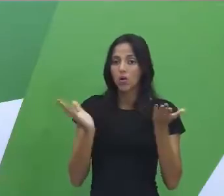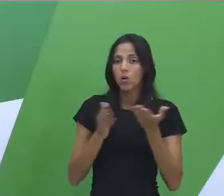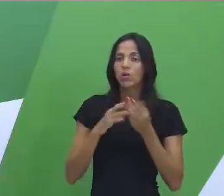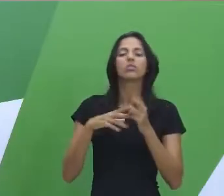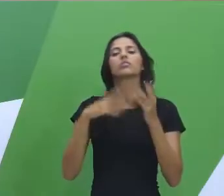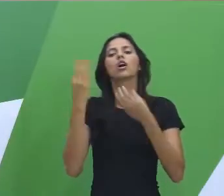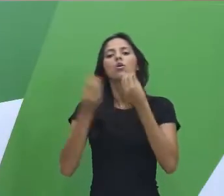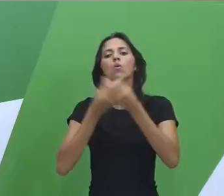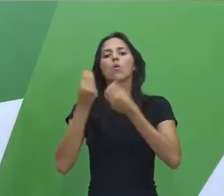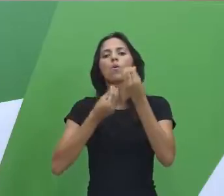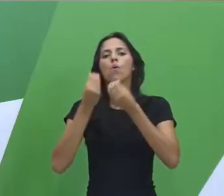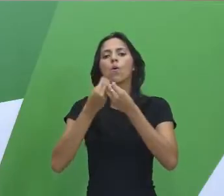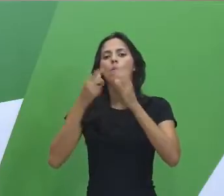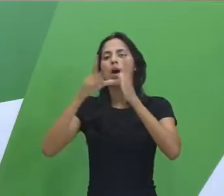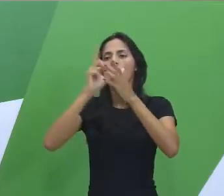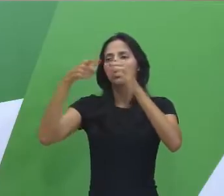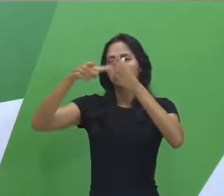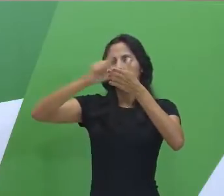questão da